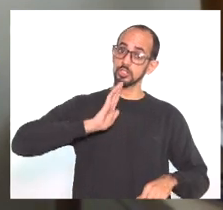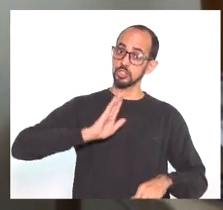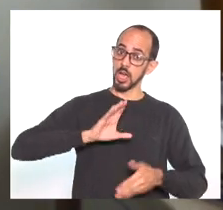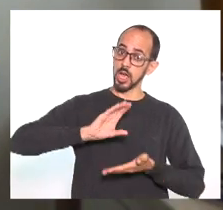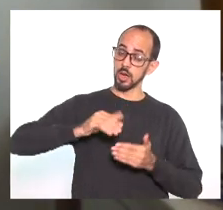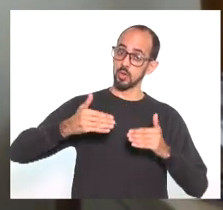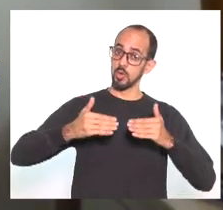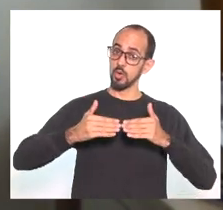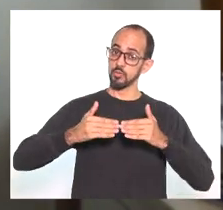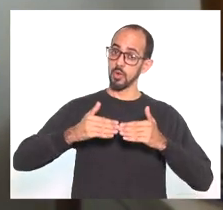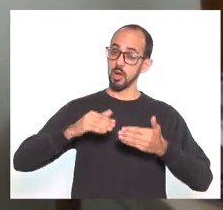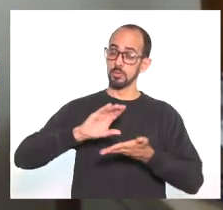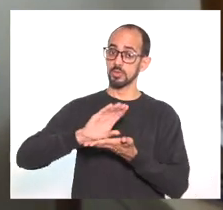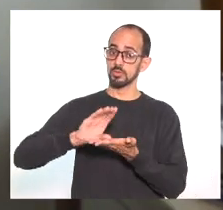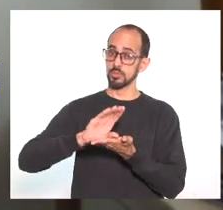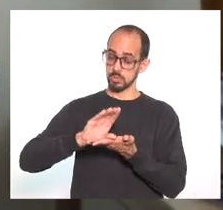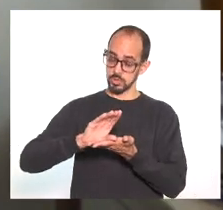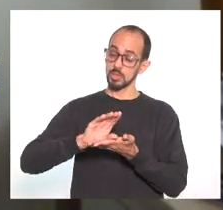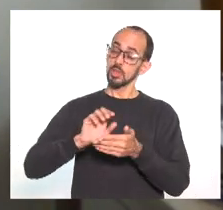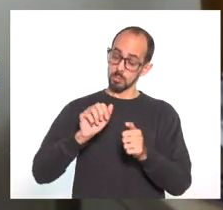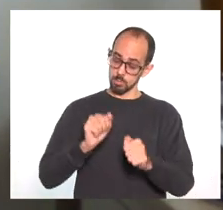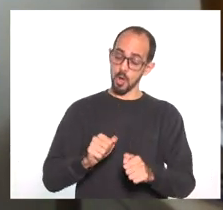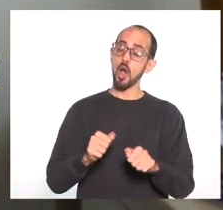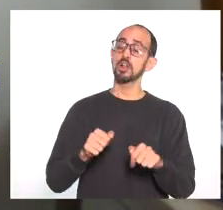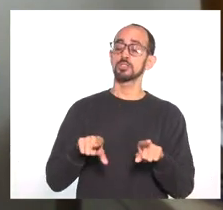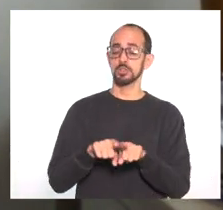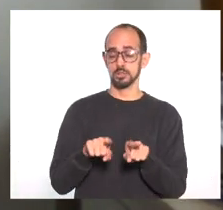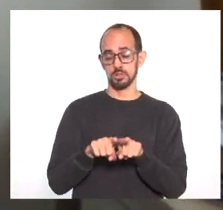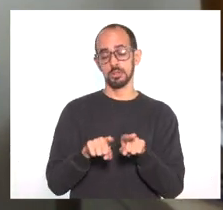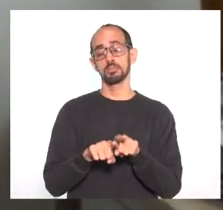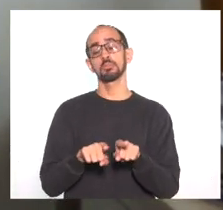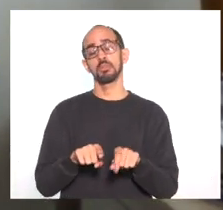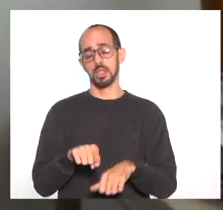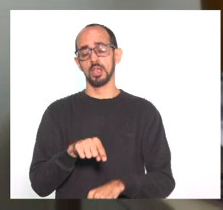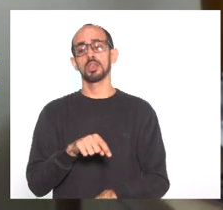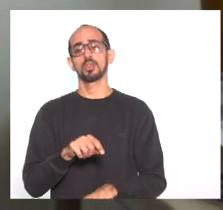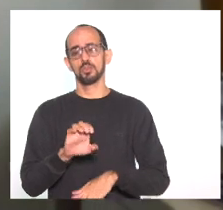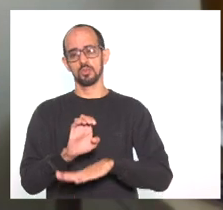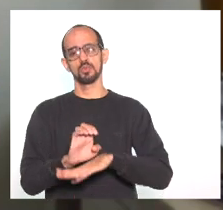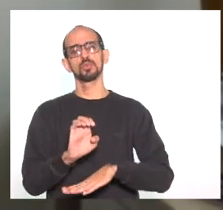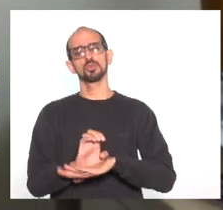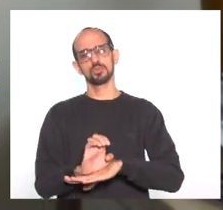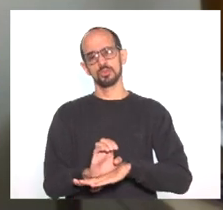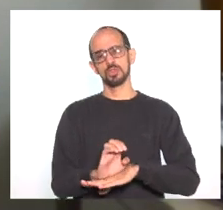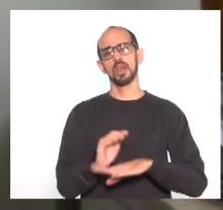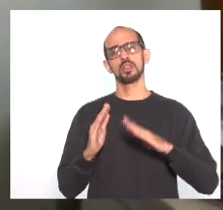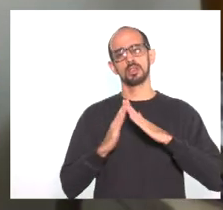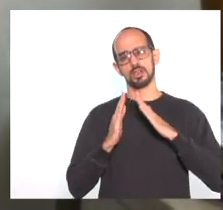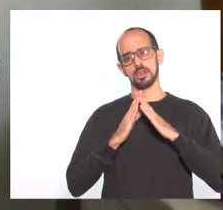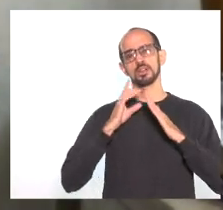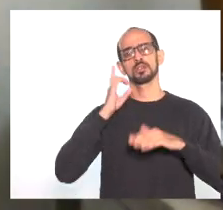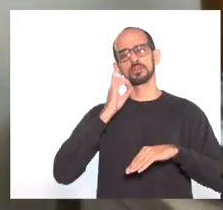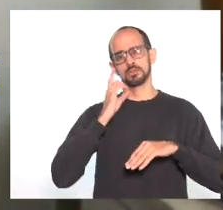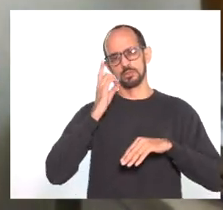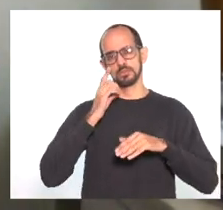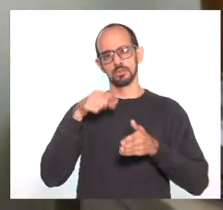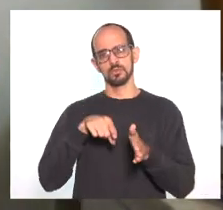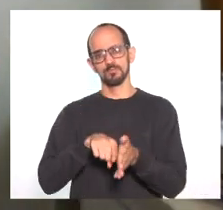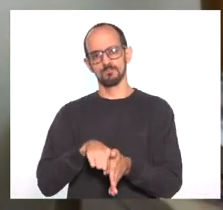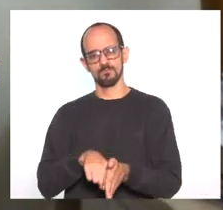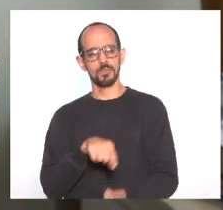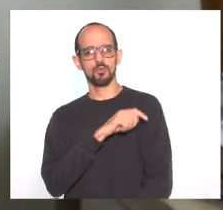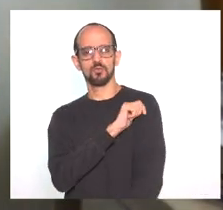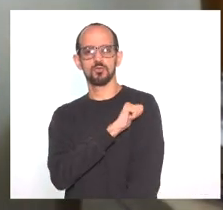da fiscalização dos abatimentos das PEs por parte do Poder Executivo Estadual.